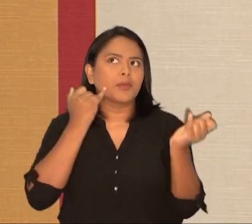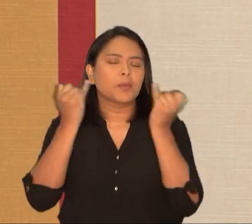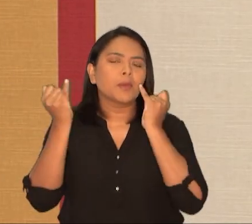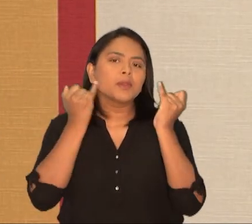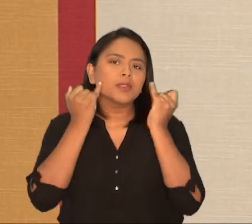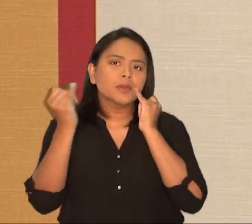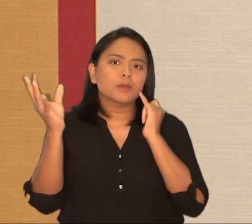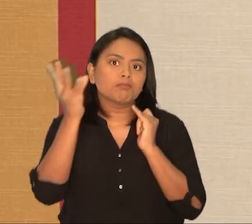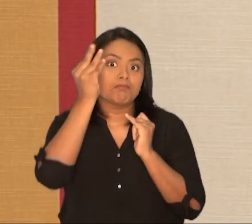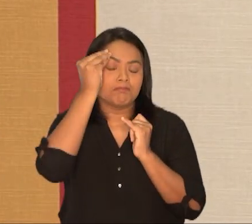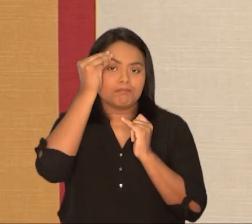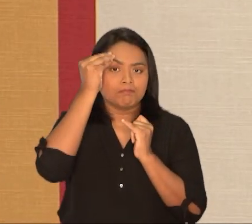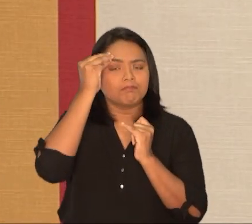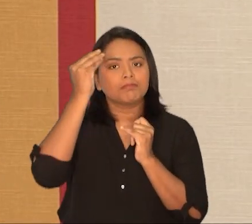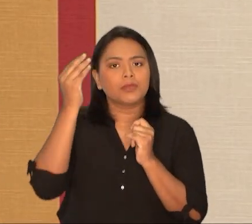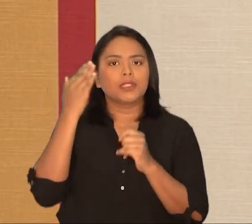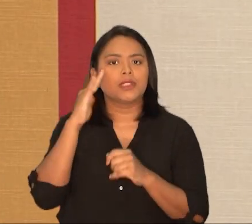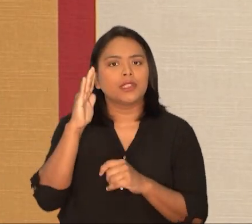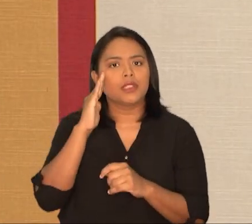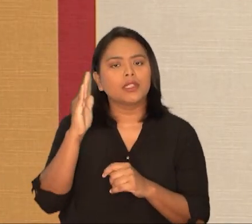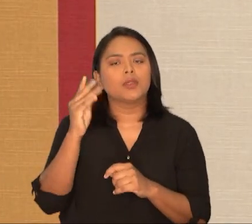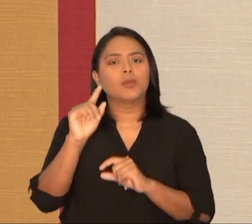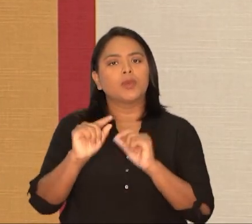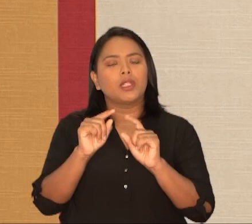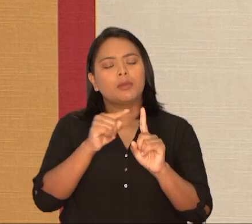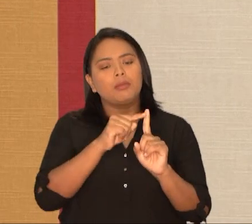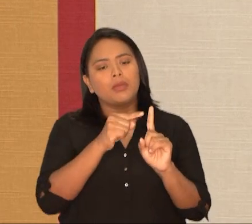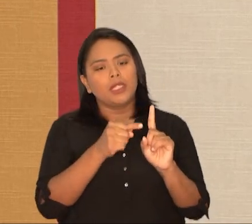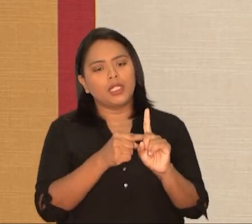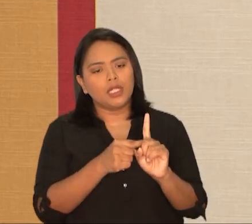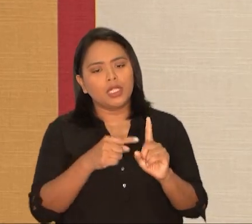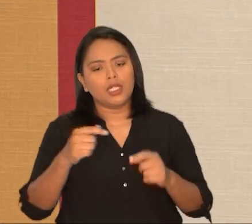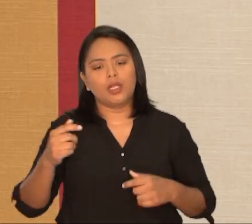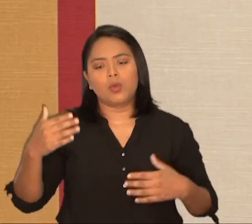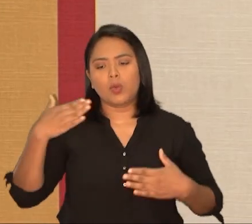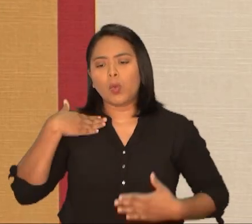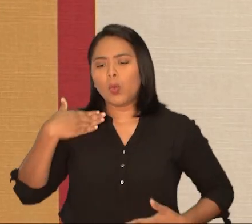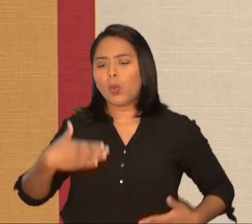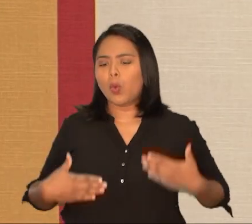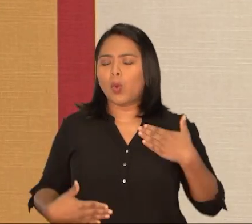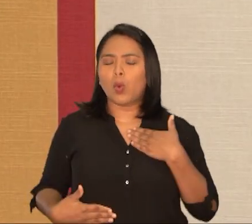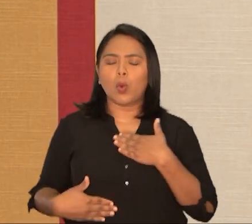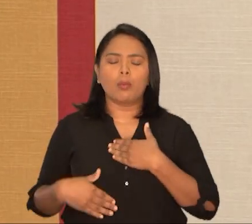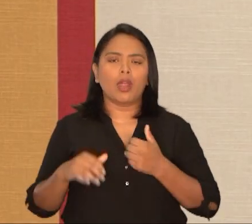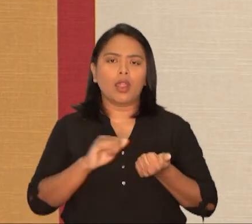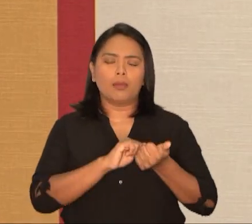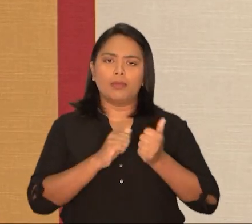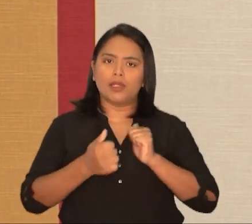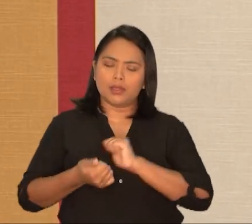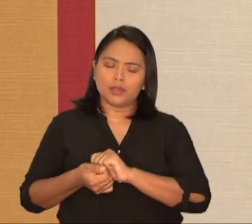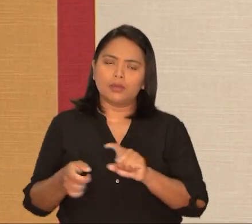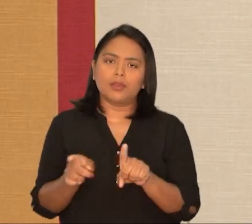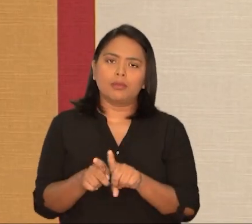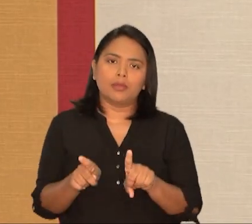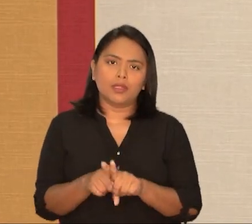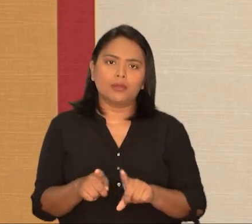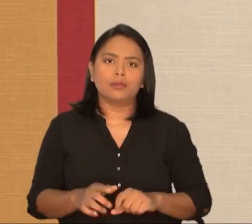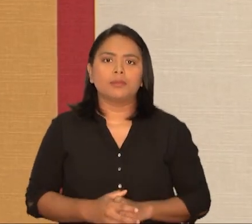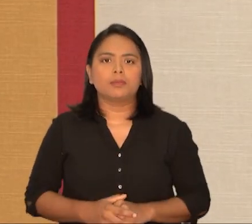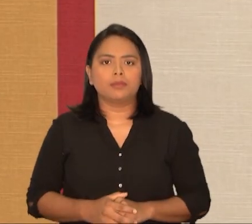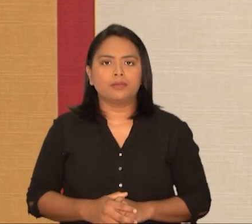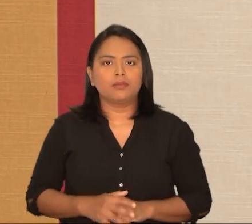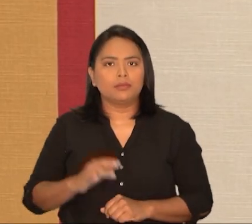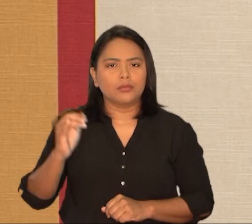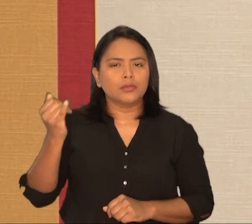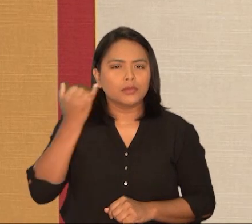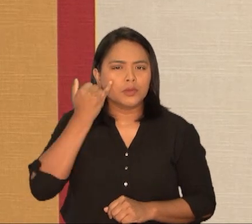processo. Então, entenda o que você vai passar na gestação, de que maneira o seu corpo está se preparando para a amamentação. Então,